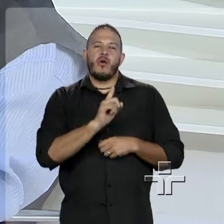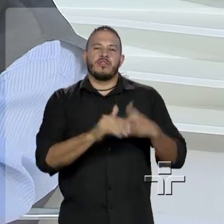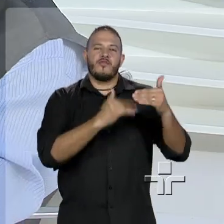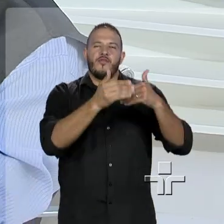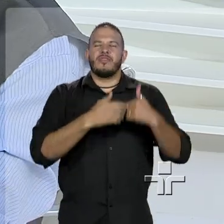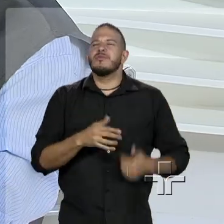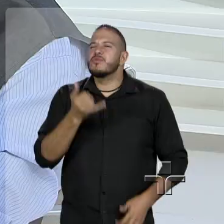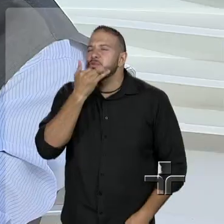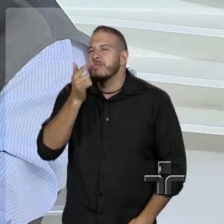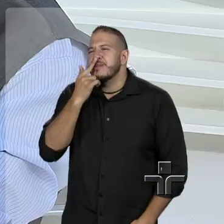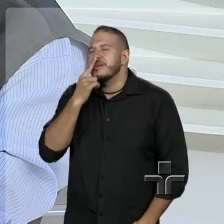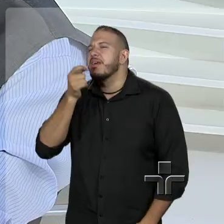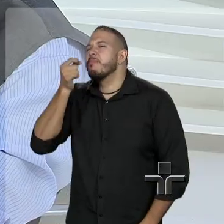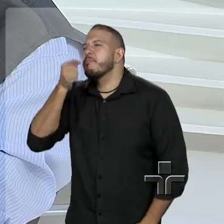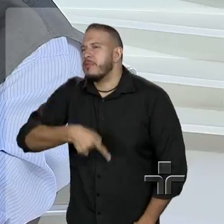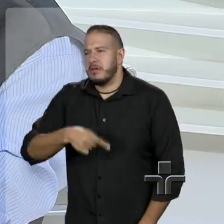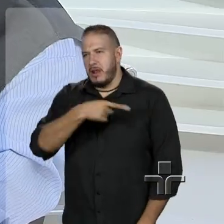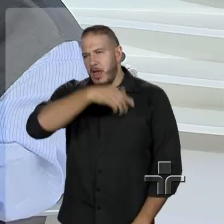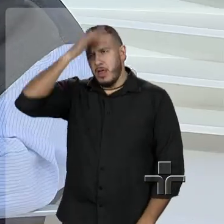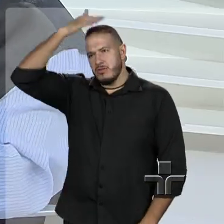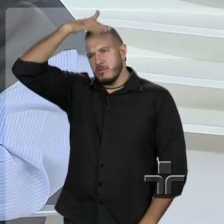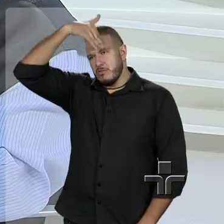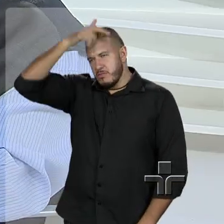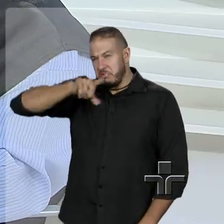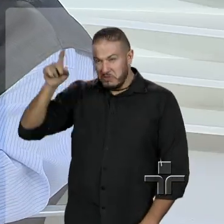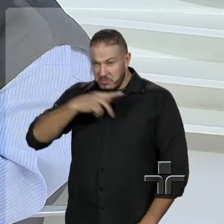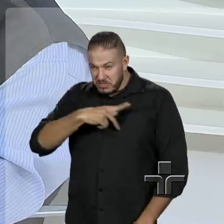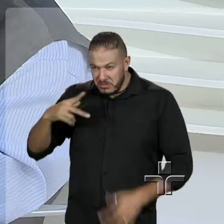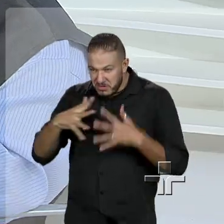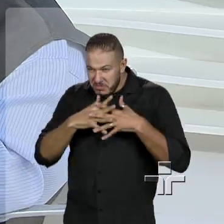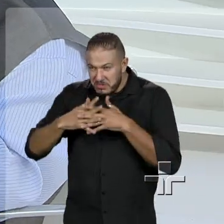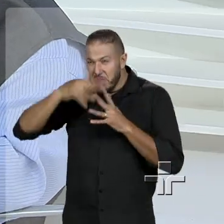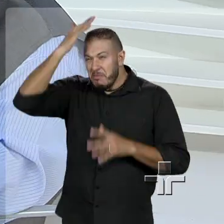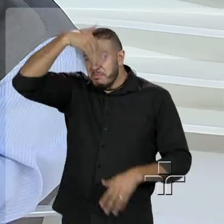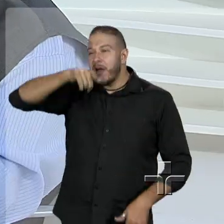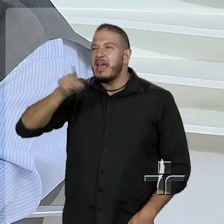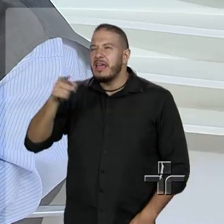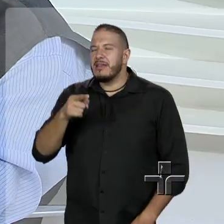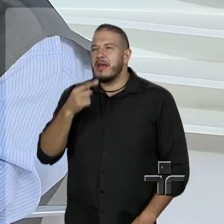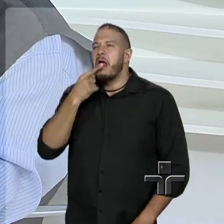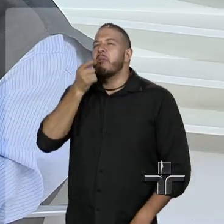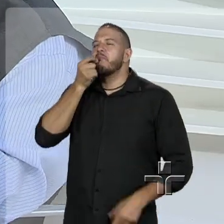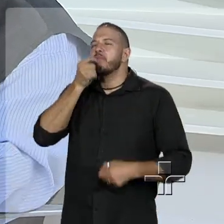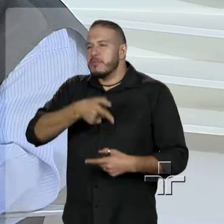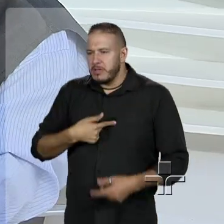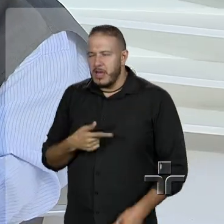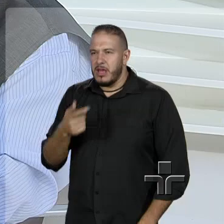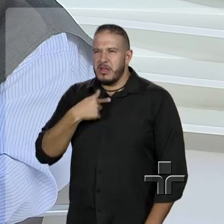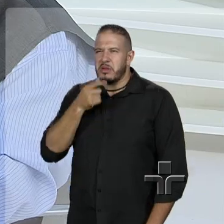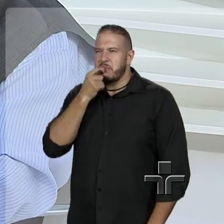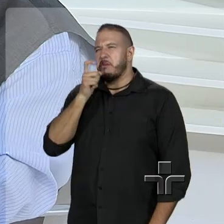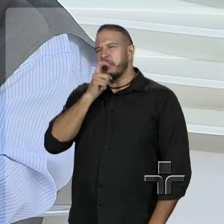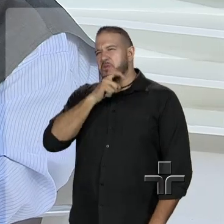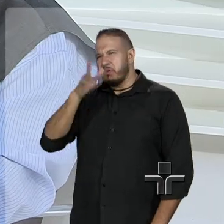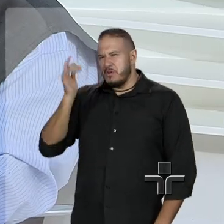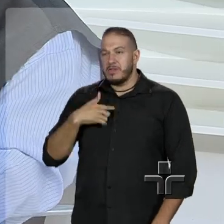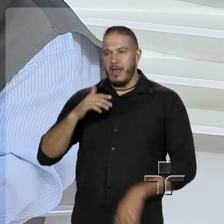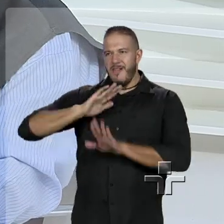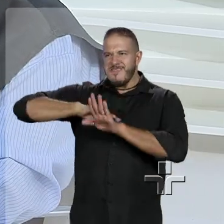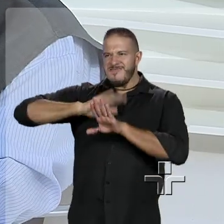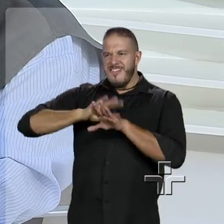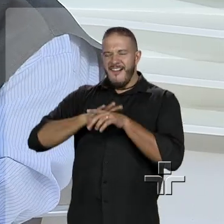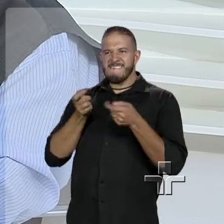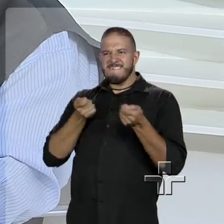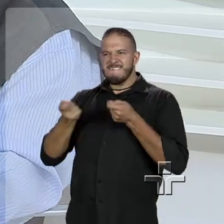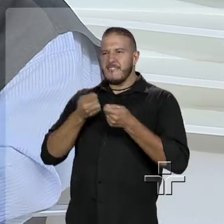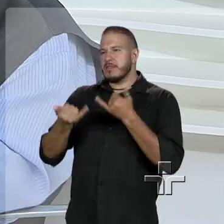é um blefe do Trump. Isso é um blefe do Trump, que é um blefador, um jogador, tá certo?